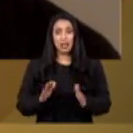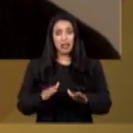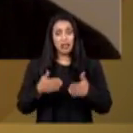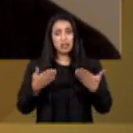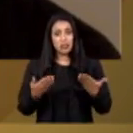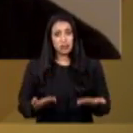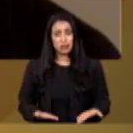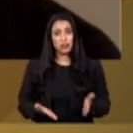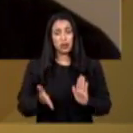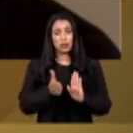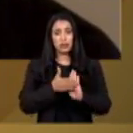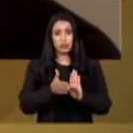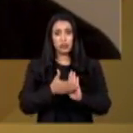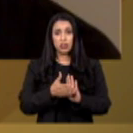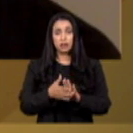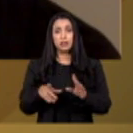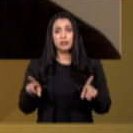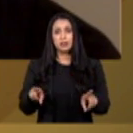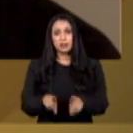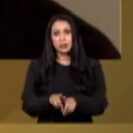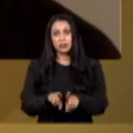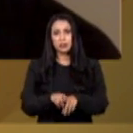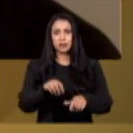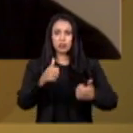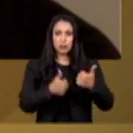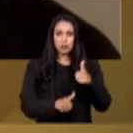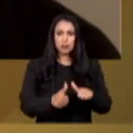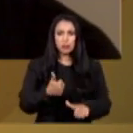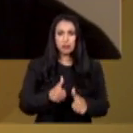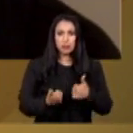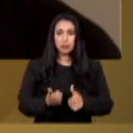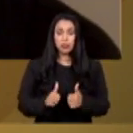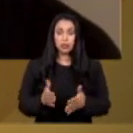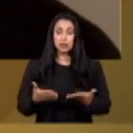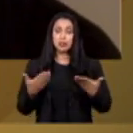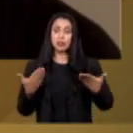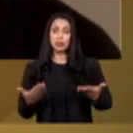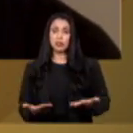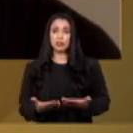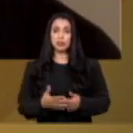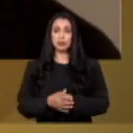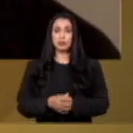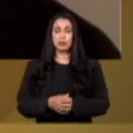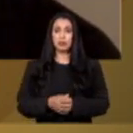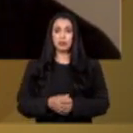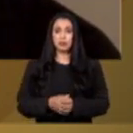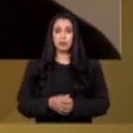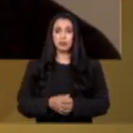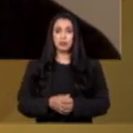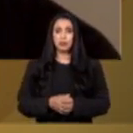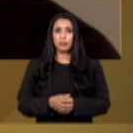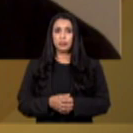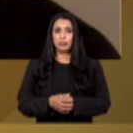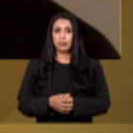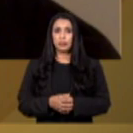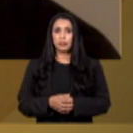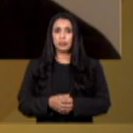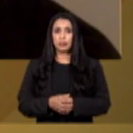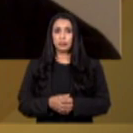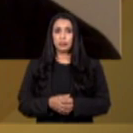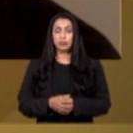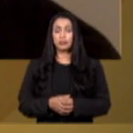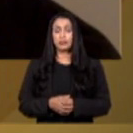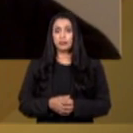que circunstâncias factuais completas também seus amigos e aí como começar os exatamente